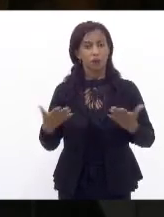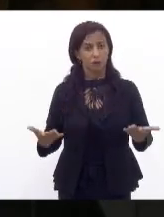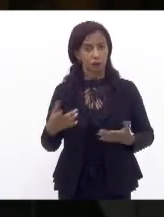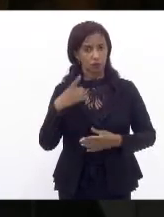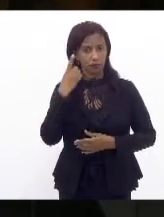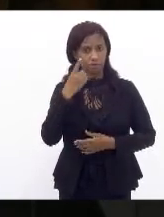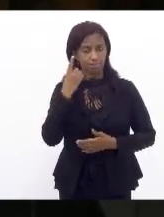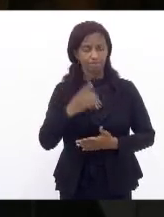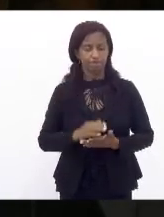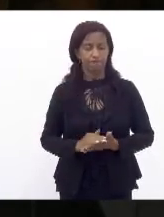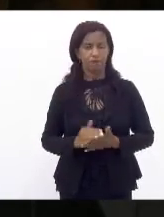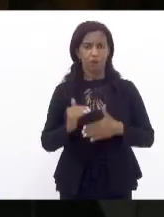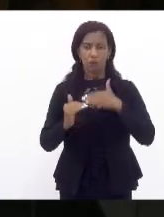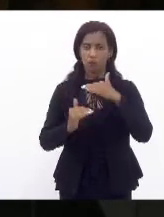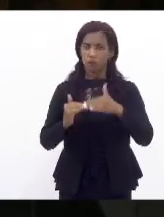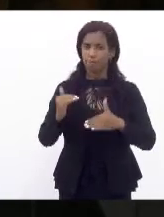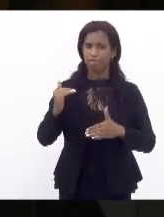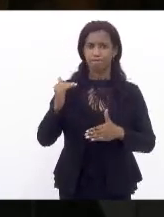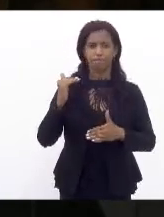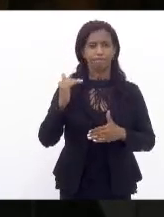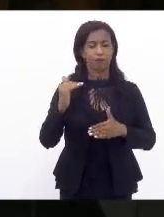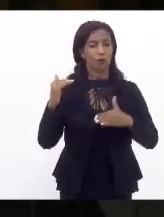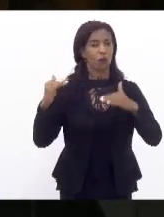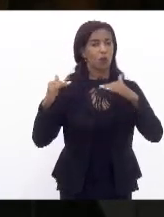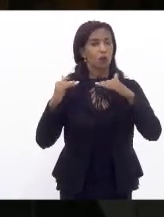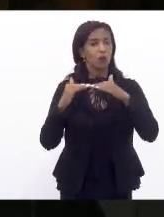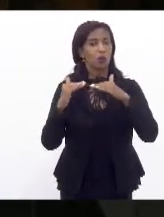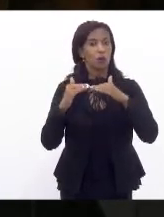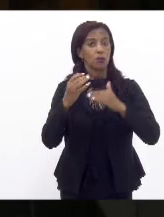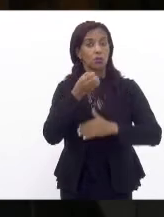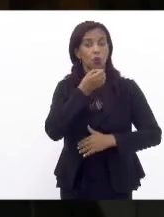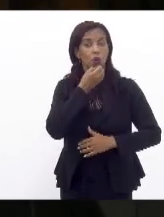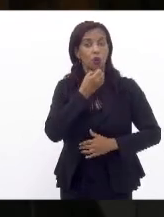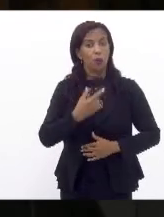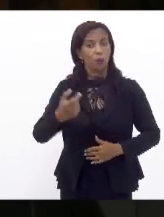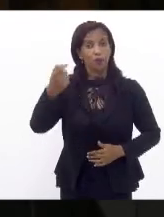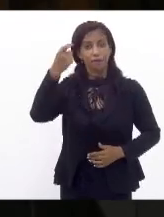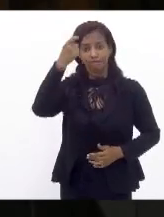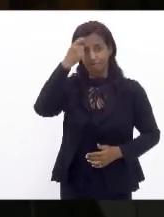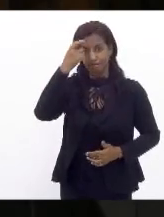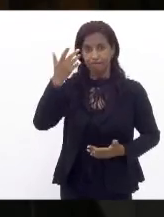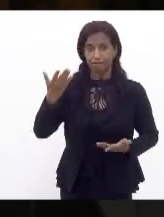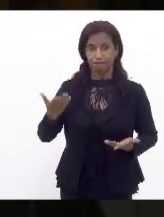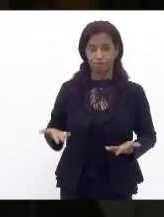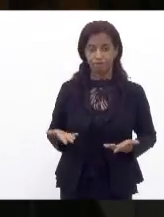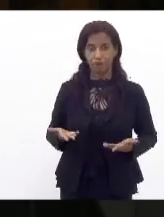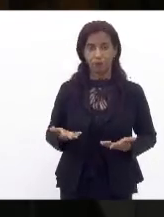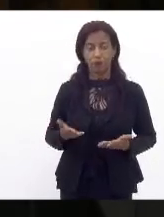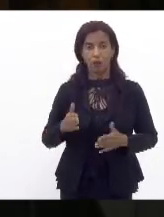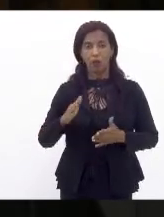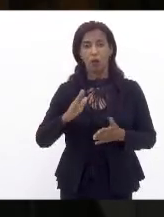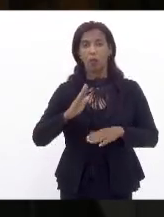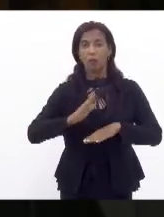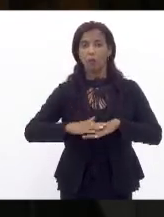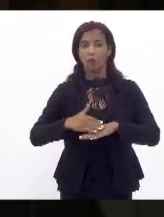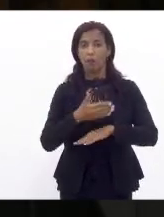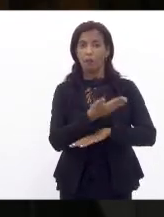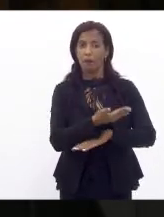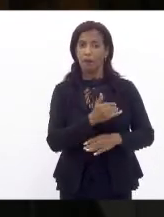deputados, ultrapassou o limite do bom senso por parte do secretário de governo.